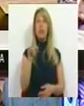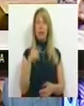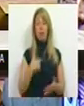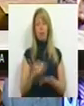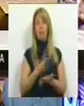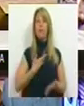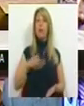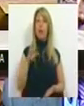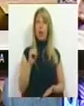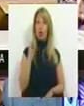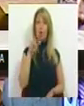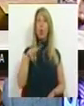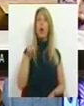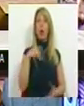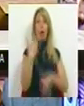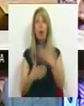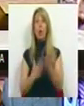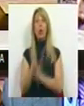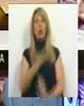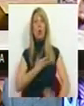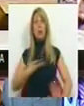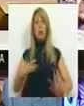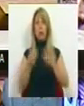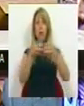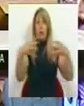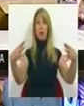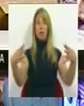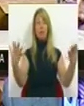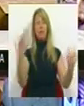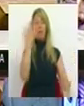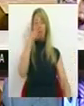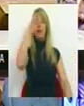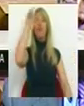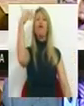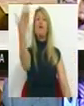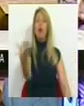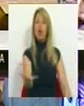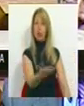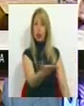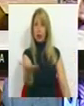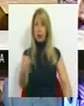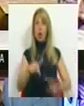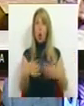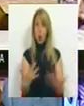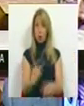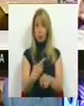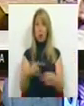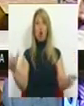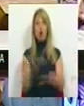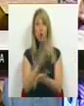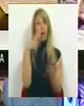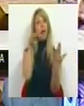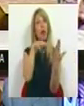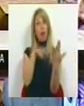INE que continuam com o desemprego a subir. E se Vossas Excelências ainda hoje lessem os jornais, veriam,